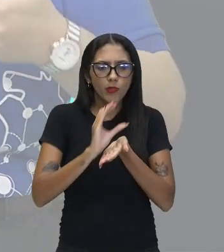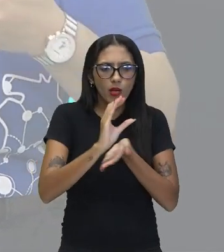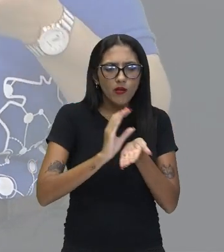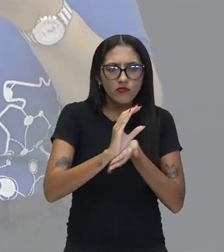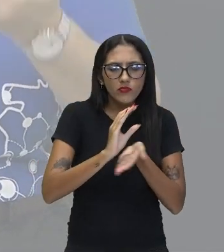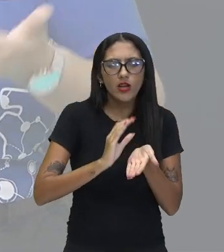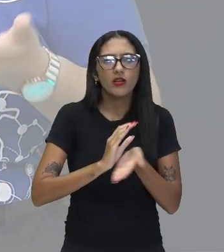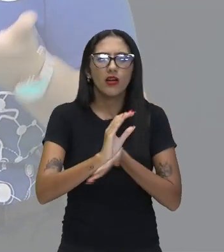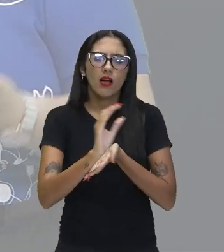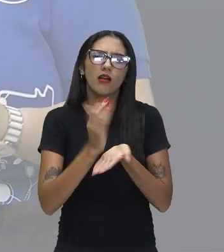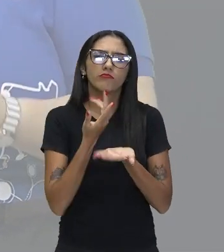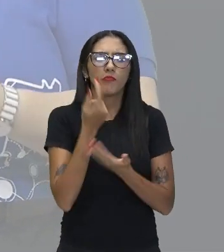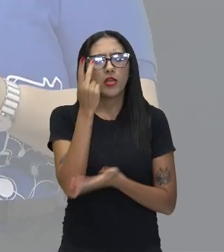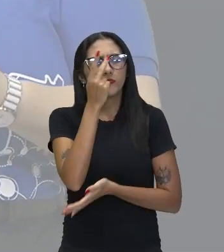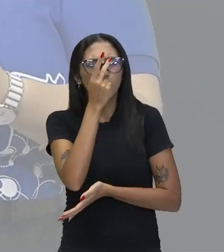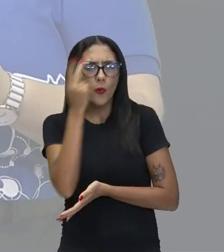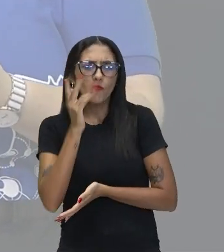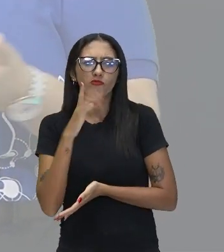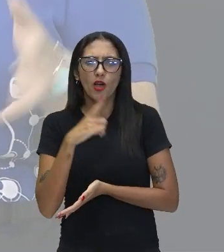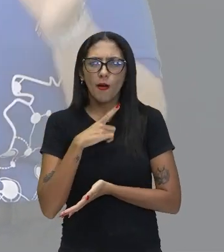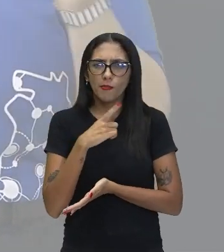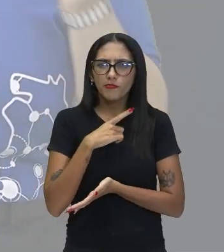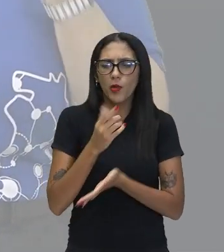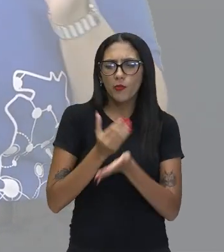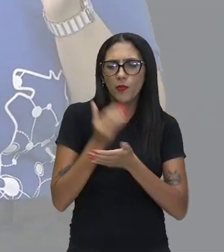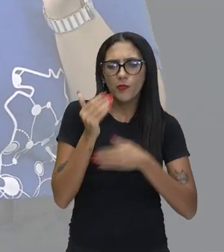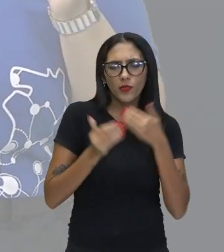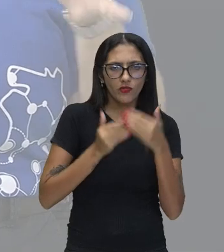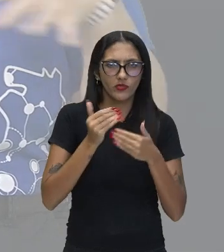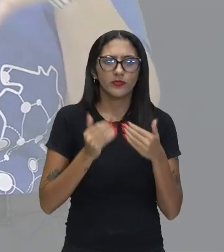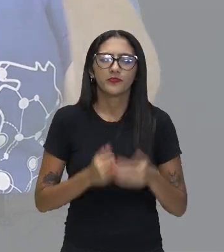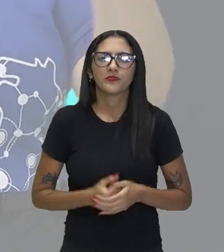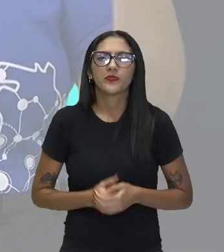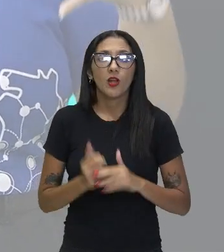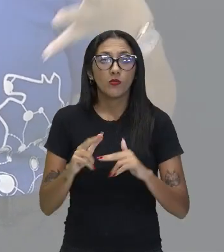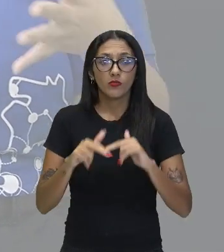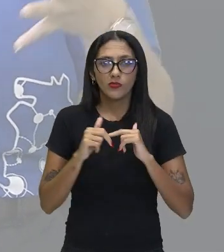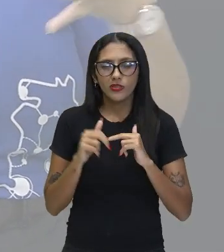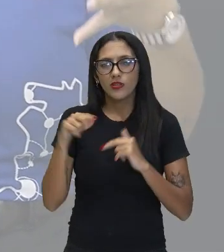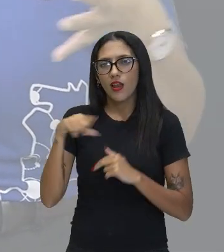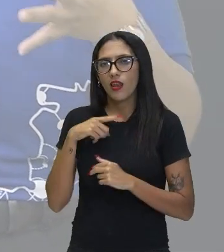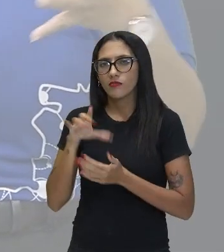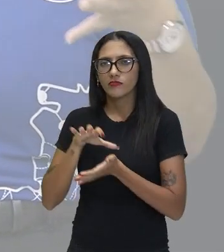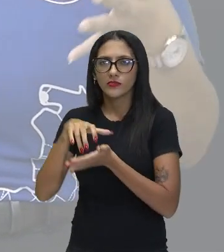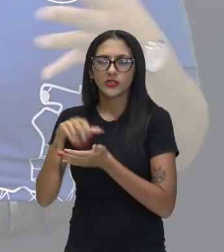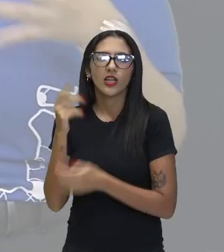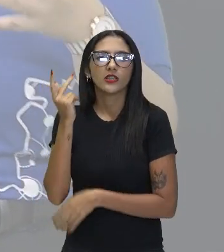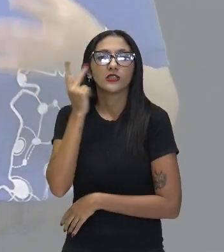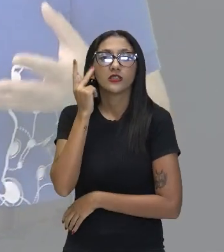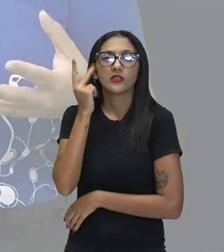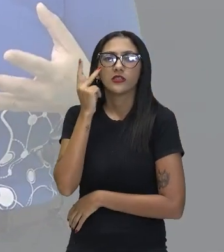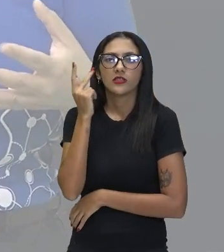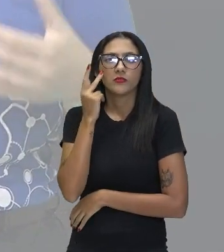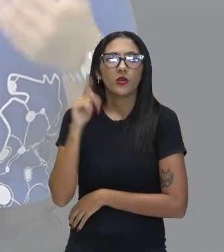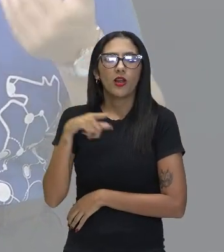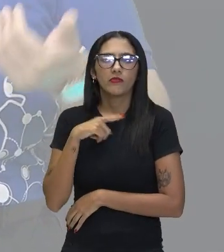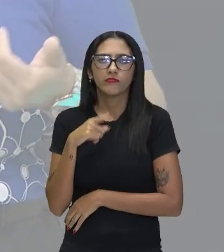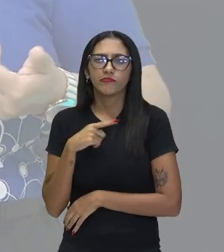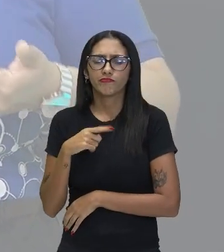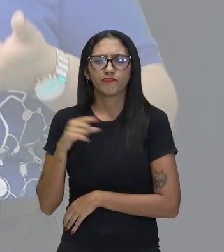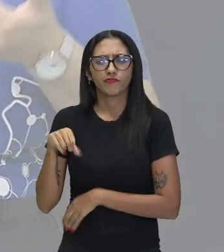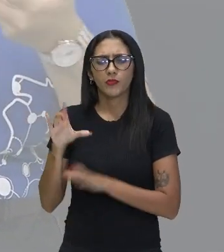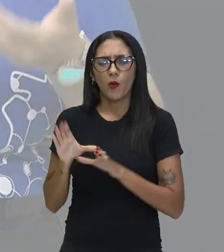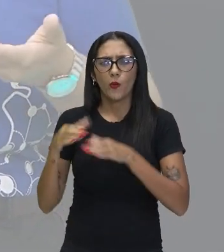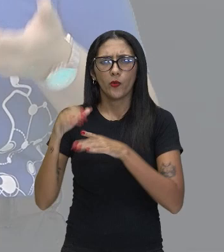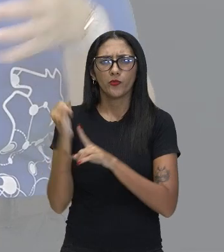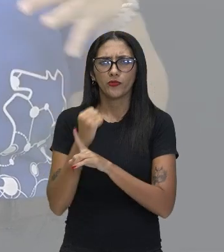que efetivamente fazem a arte, né? Então, a cidade de São Paulo era o lugar onde estavam ali as elites.